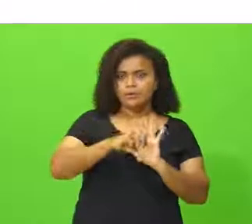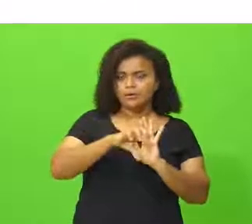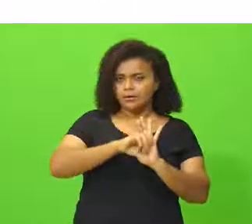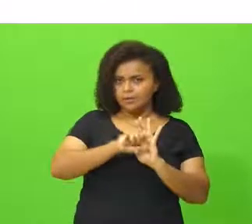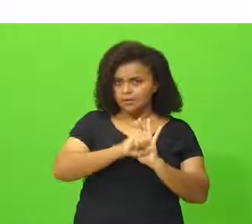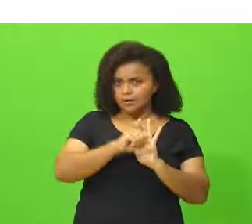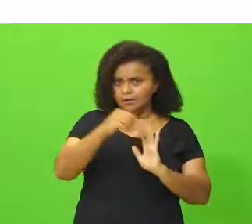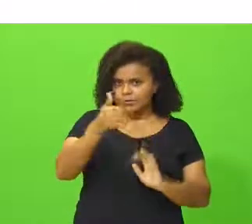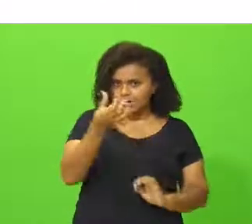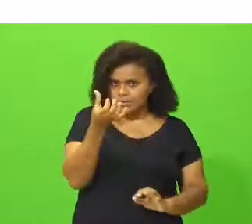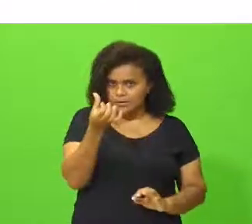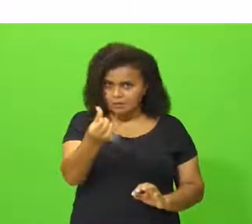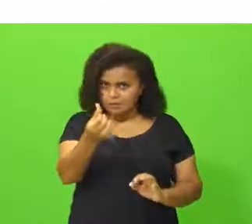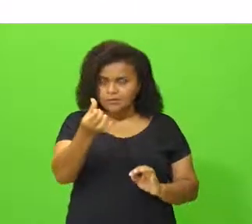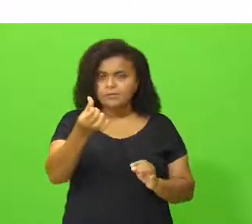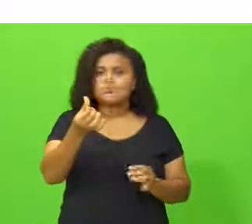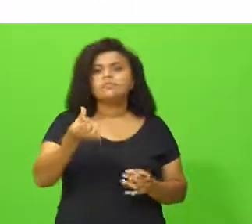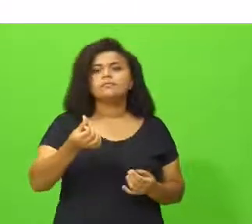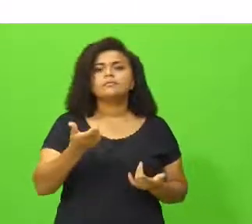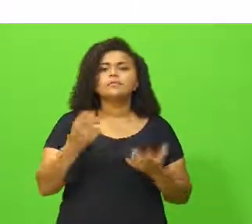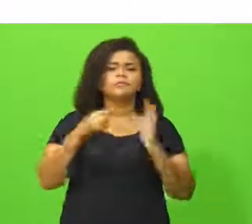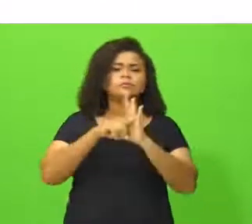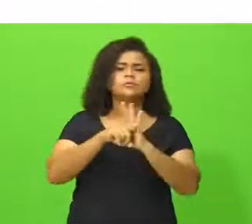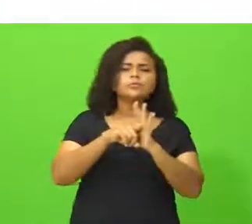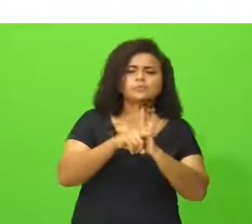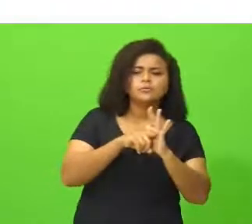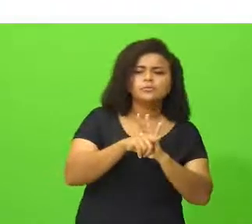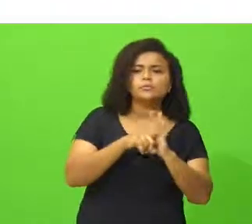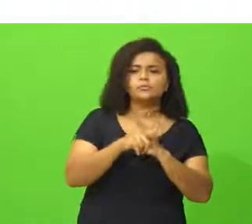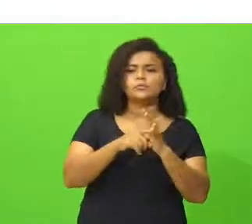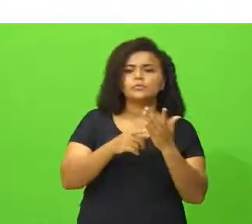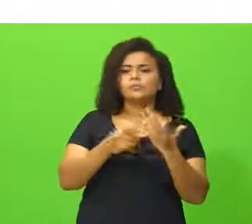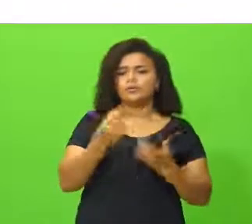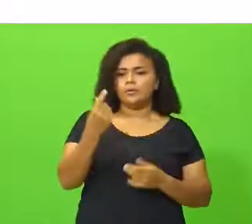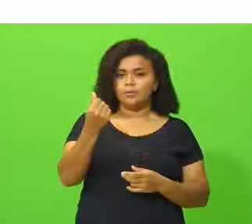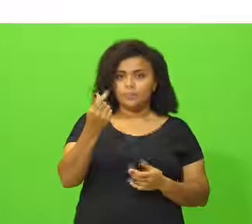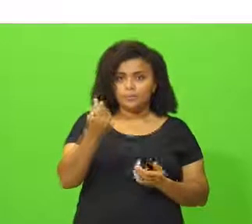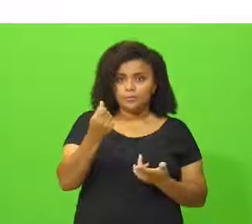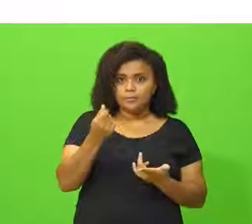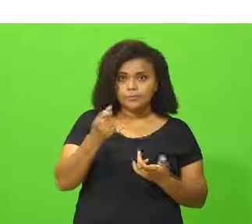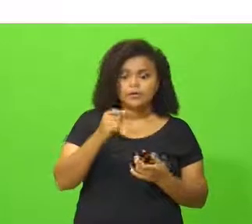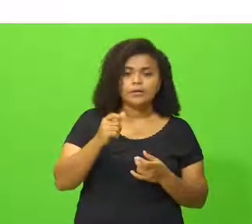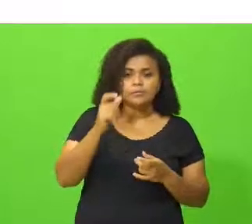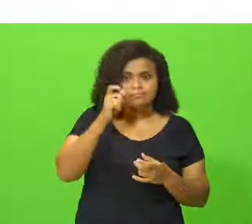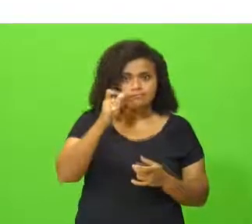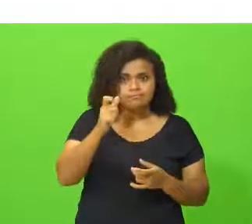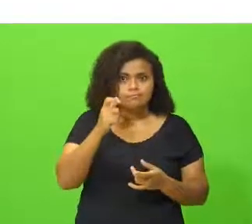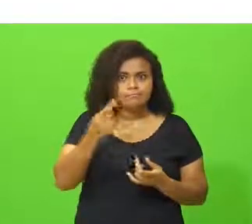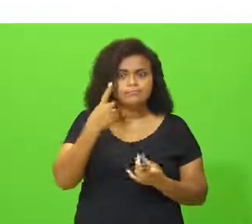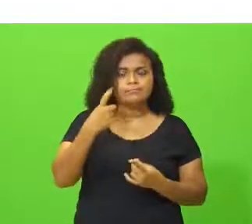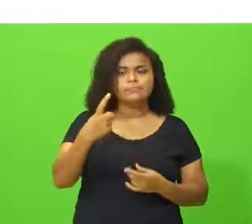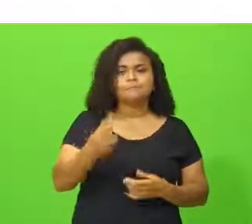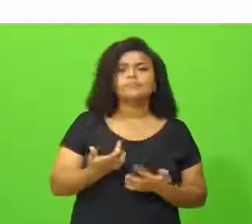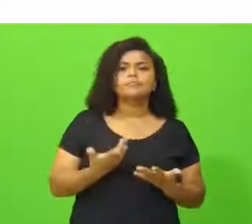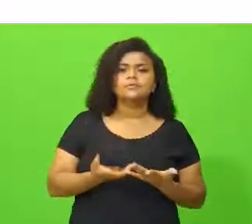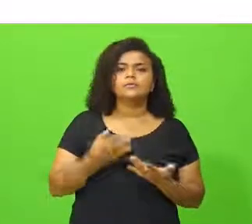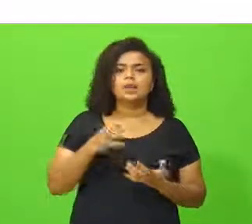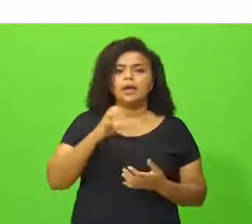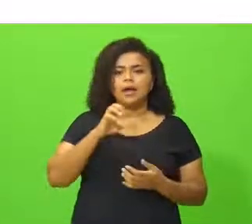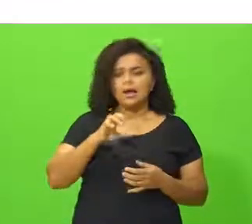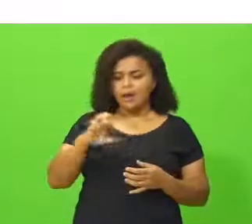do pré-capitalismo, em busca de algumas riquezas mundo afora, principalmente a Europa se lança nessa